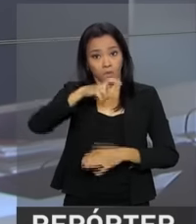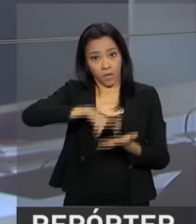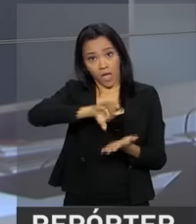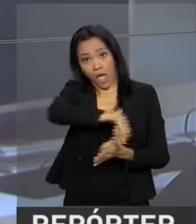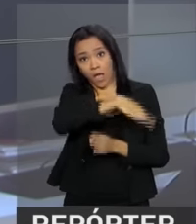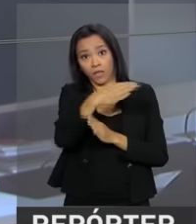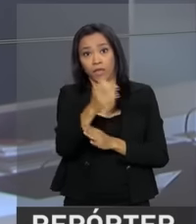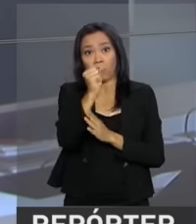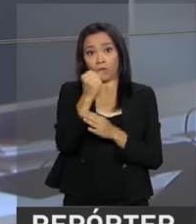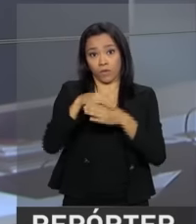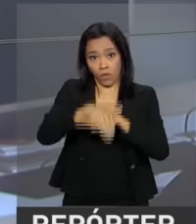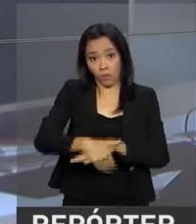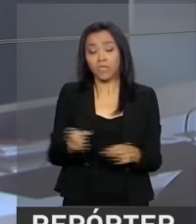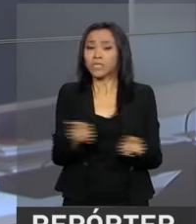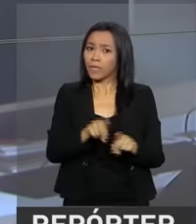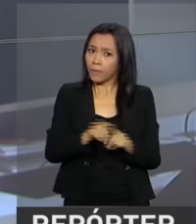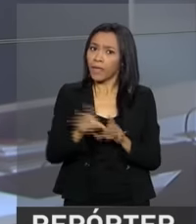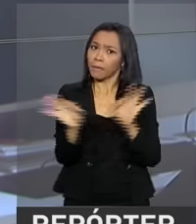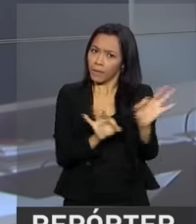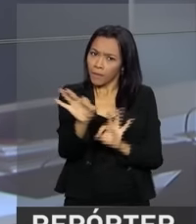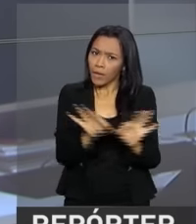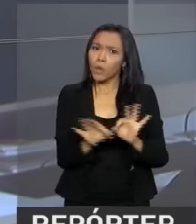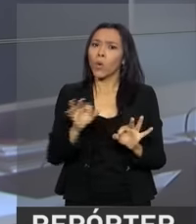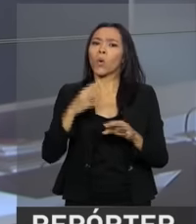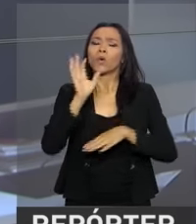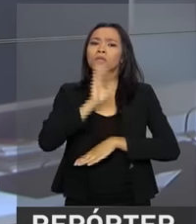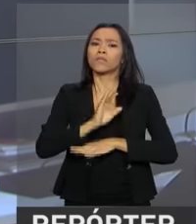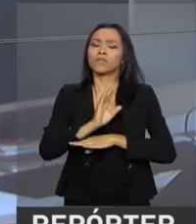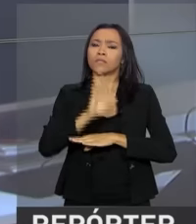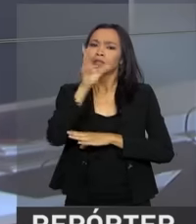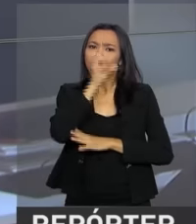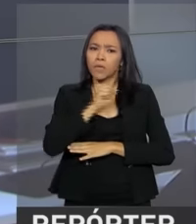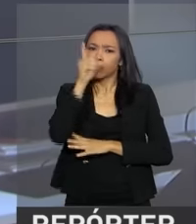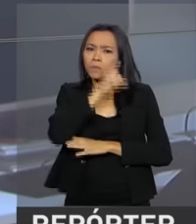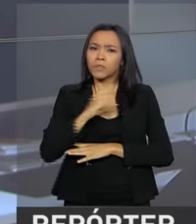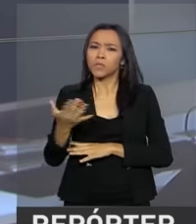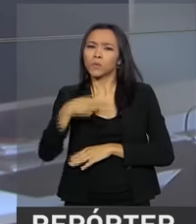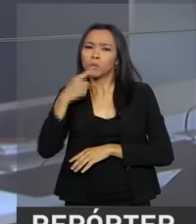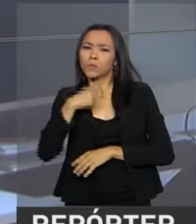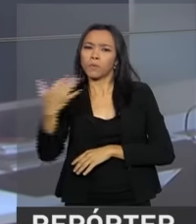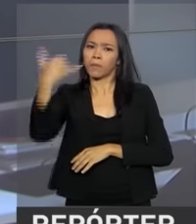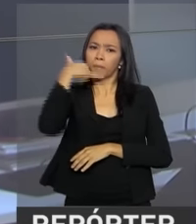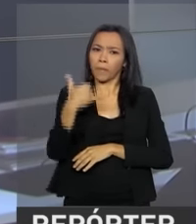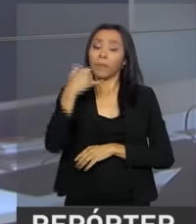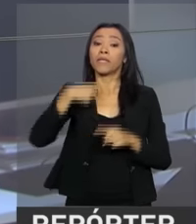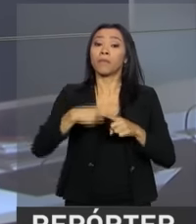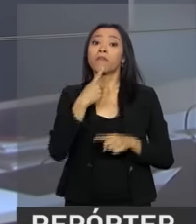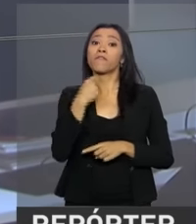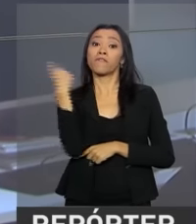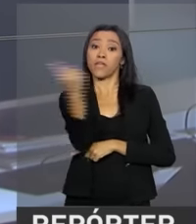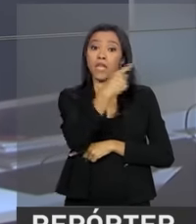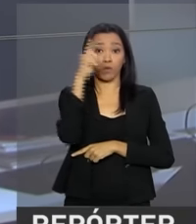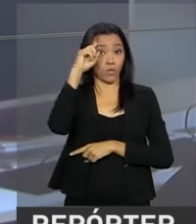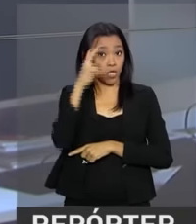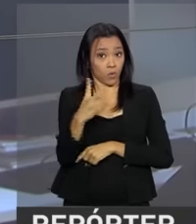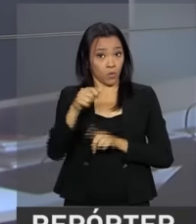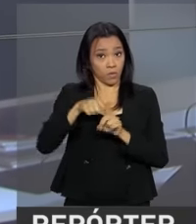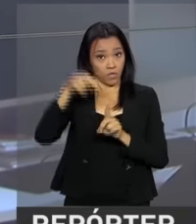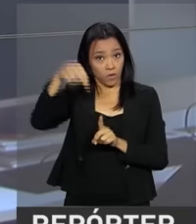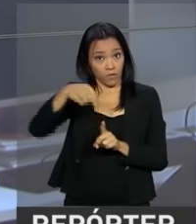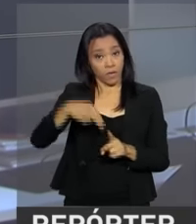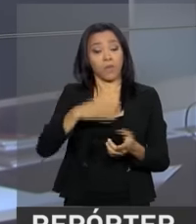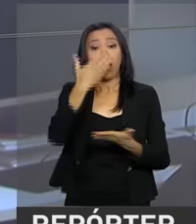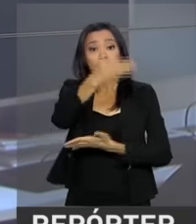noite O Inep também preparou plantões de atendimento no fim de semana e no feriado de Finados em 2 de novembro as provas do